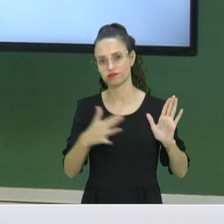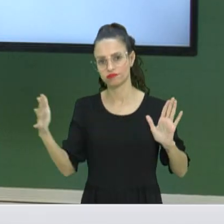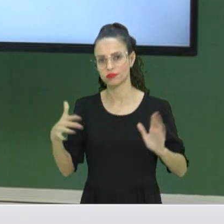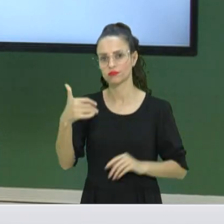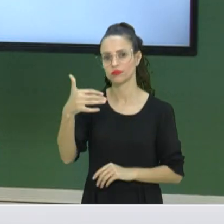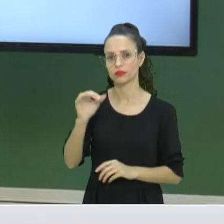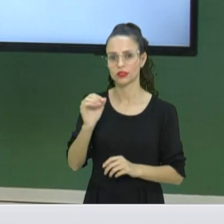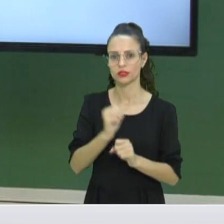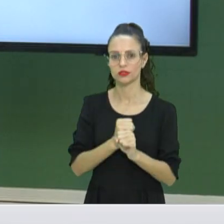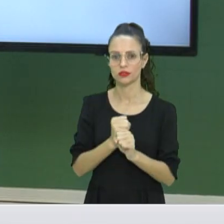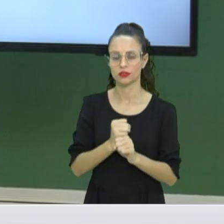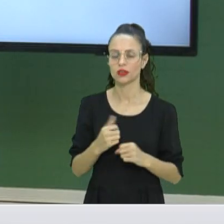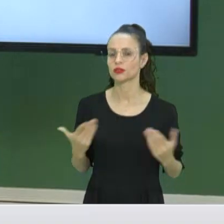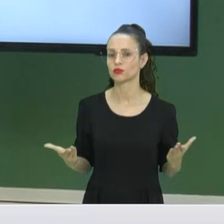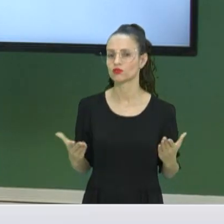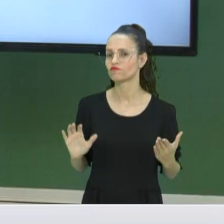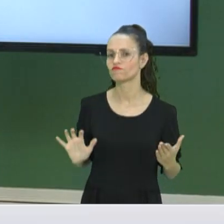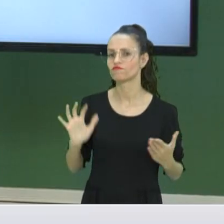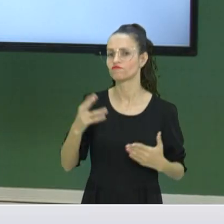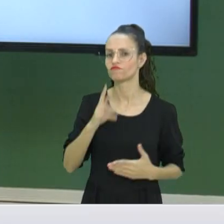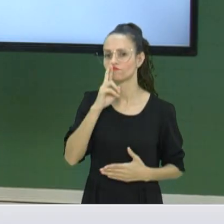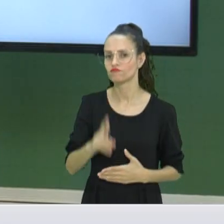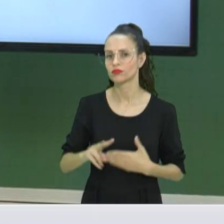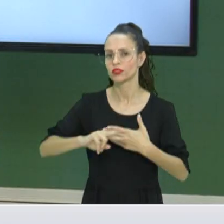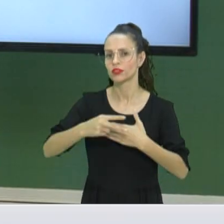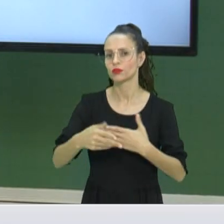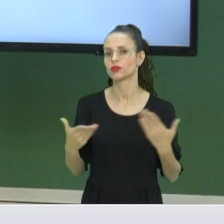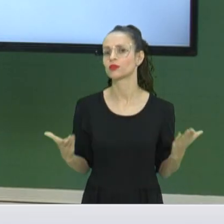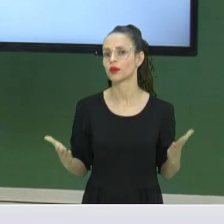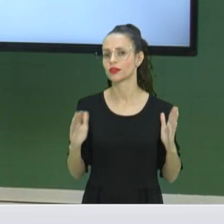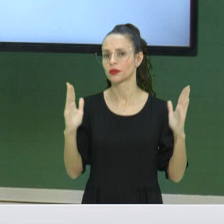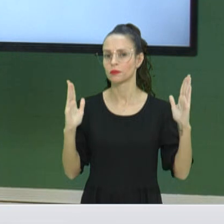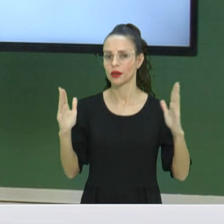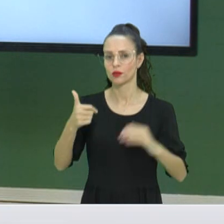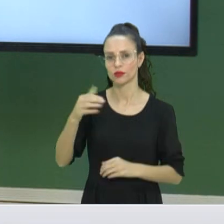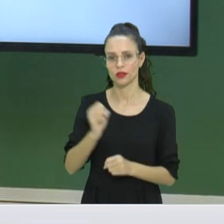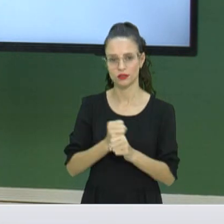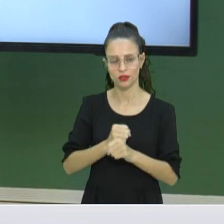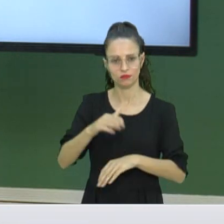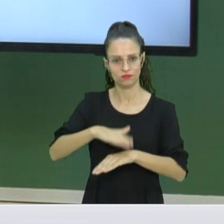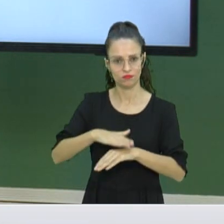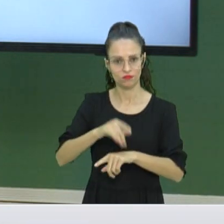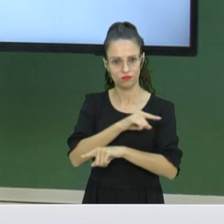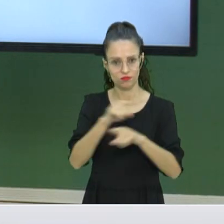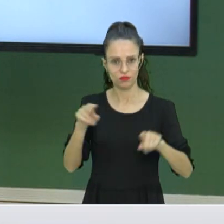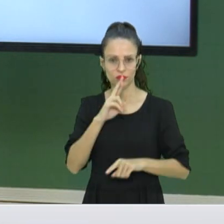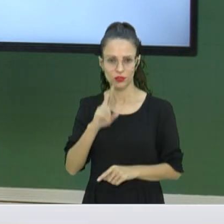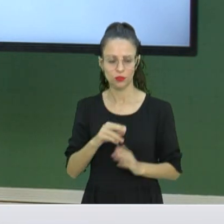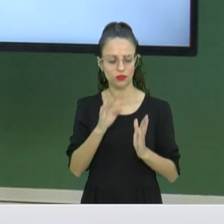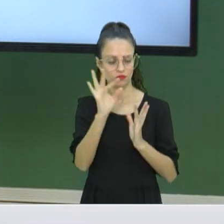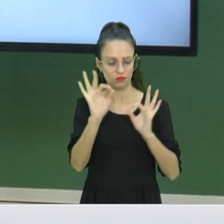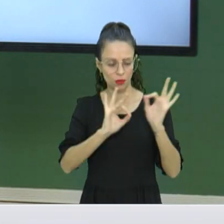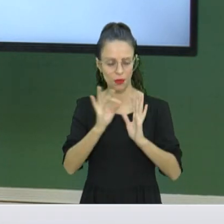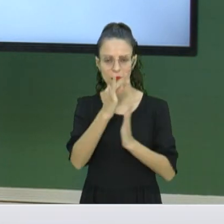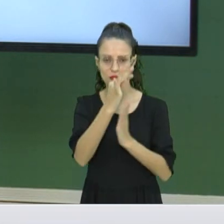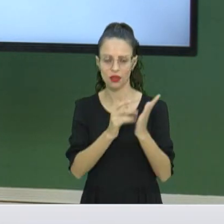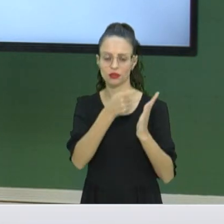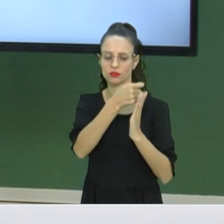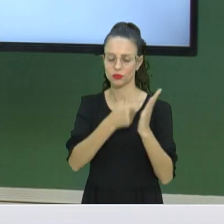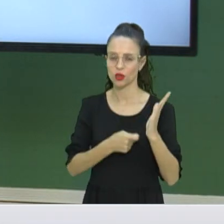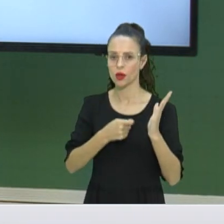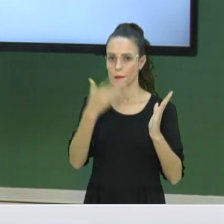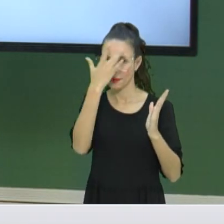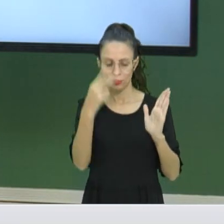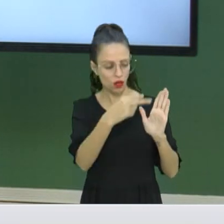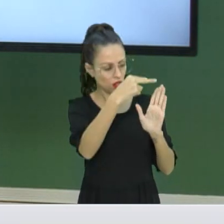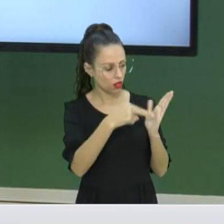10 anos? Que resultado teve nesses 10 anos? Um tempo a mais para você. Organiza seu texto de uma forma que qualquer